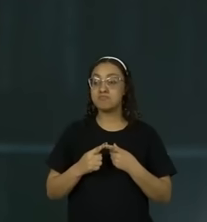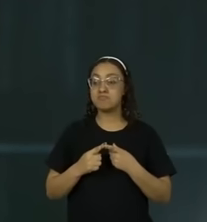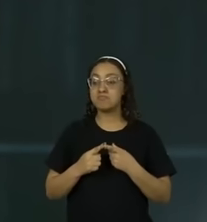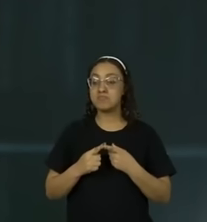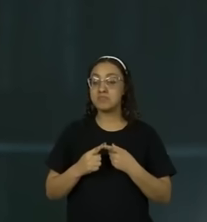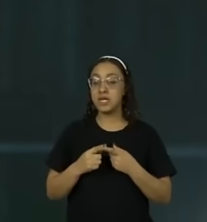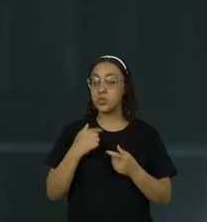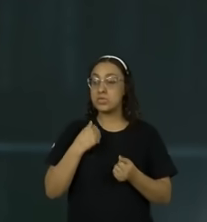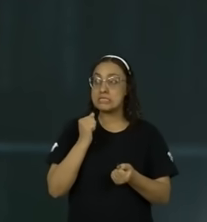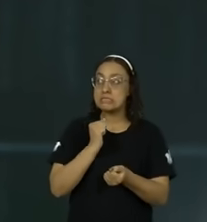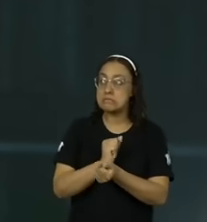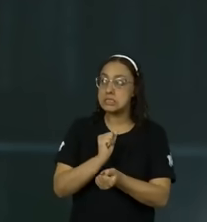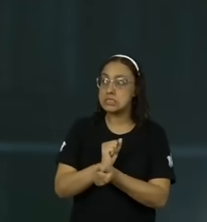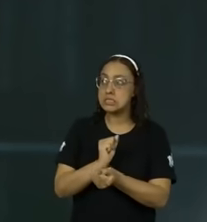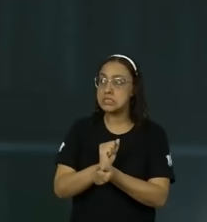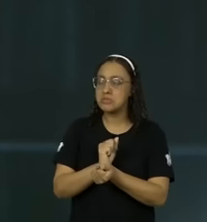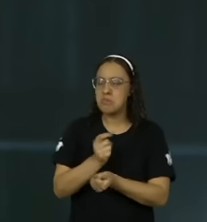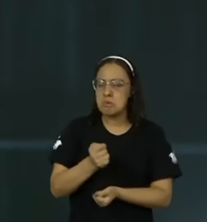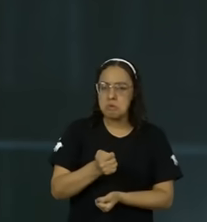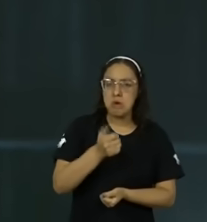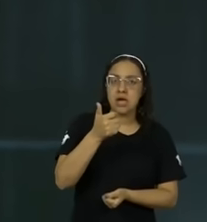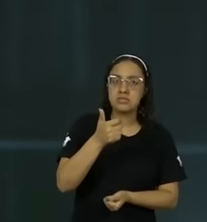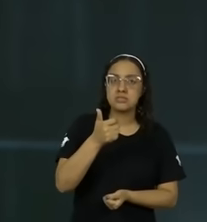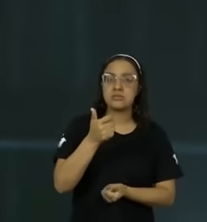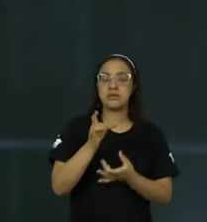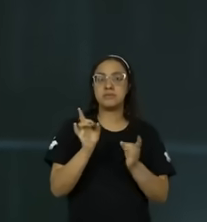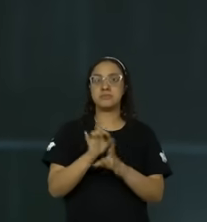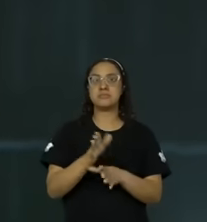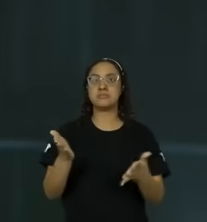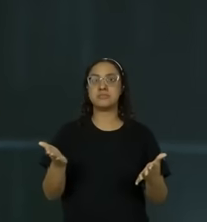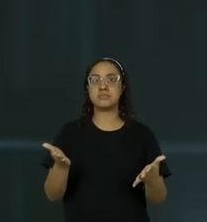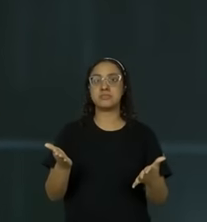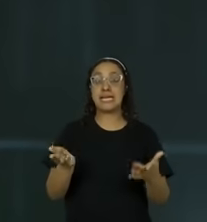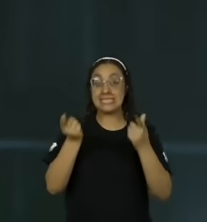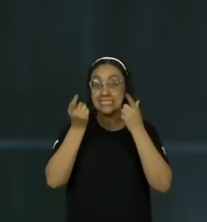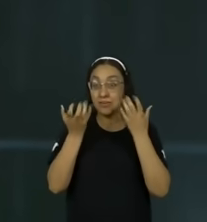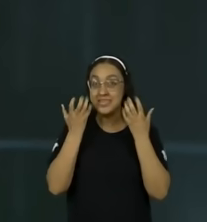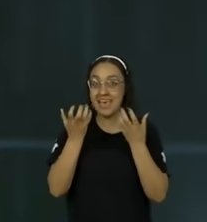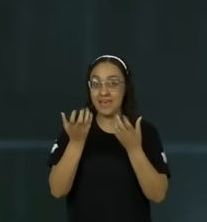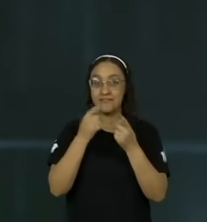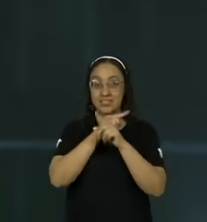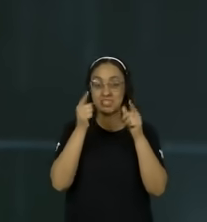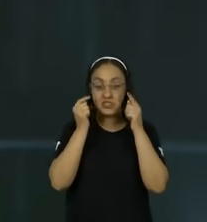que vão ensinar a você o porquê você chegou onde está hoje. e as lágrimas da alegria